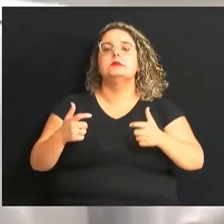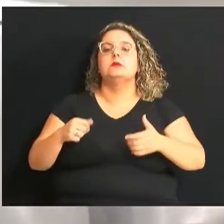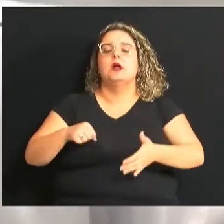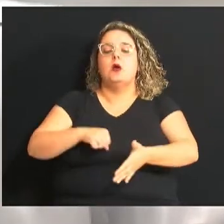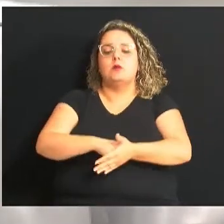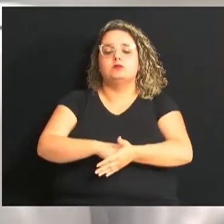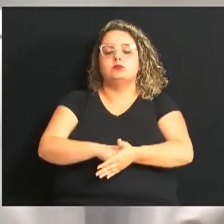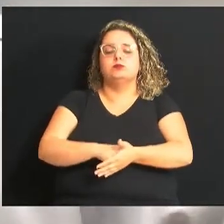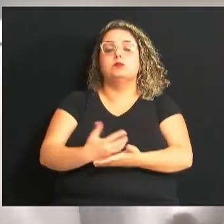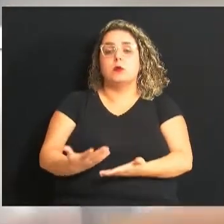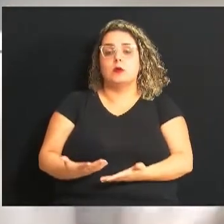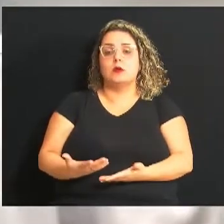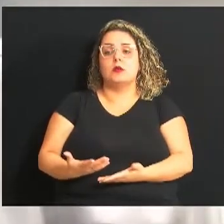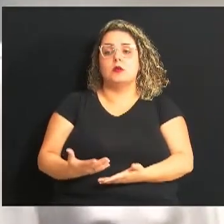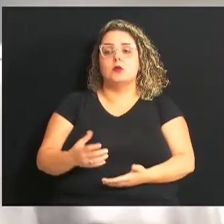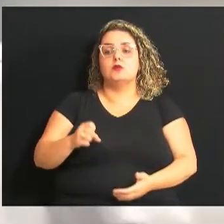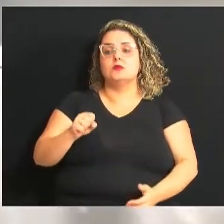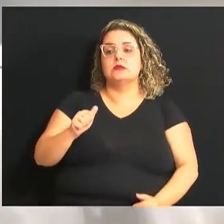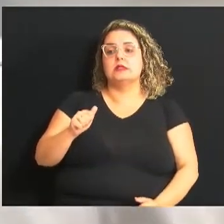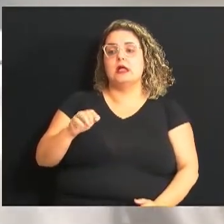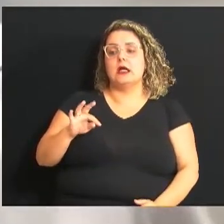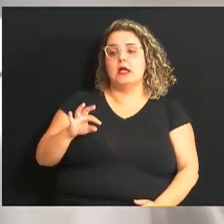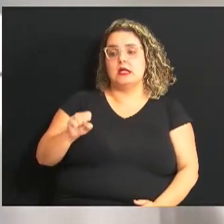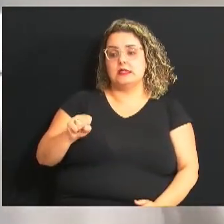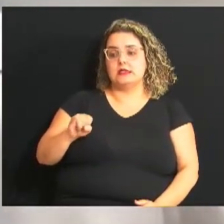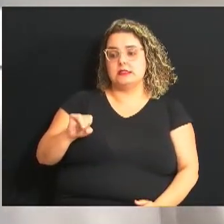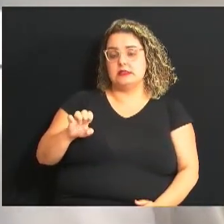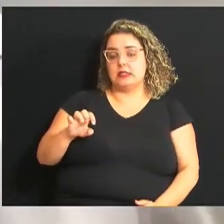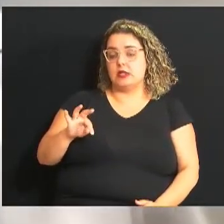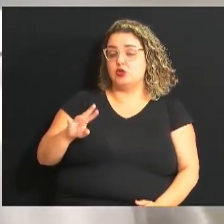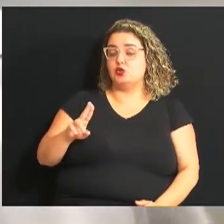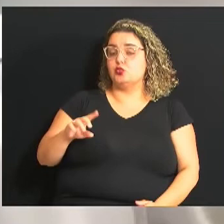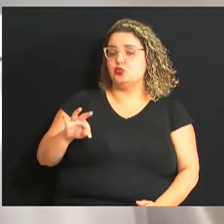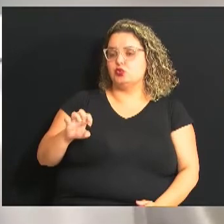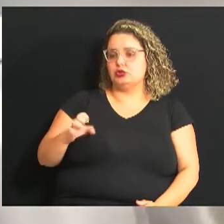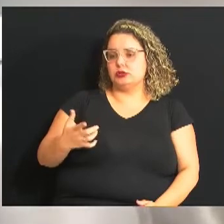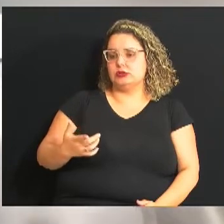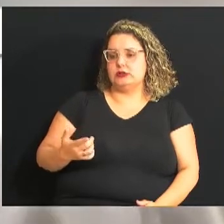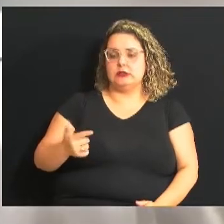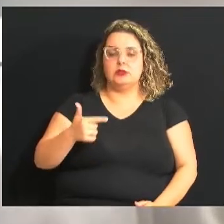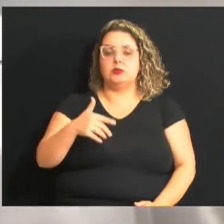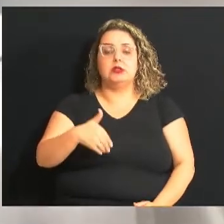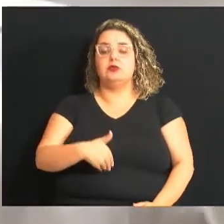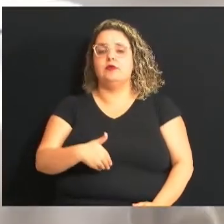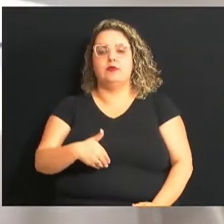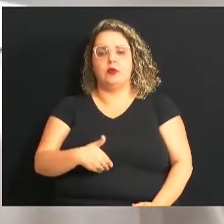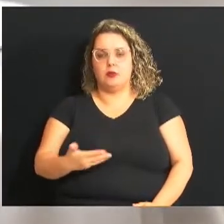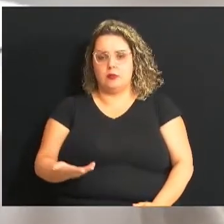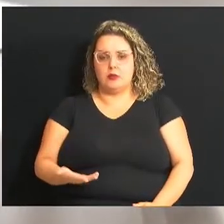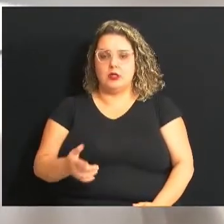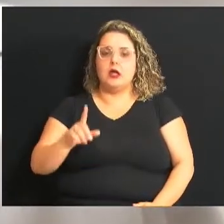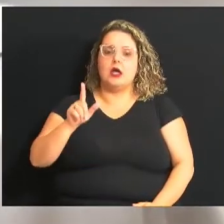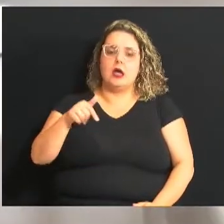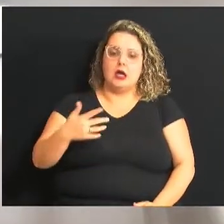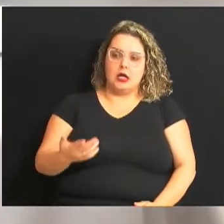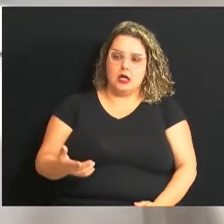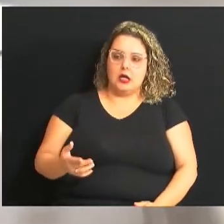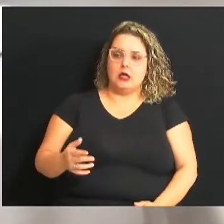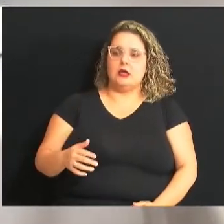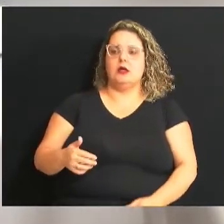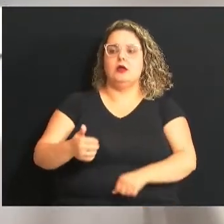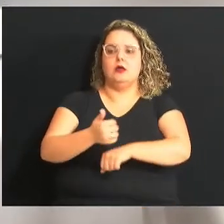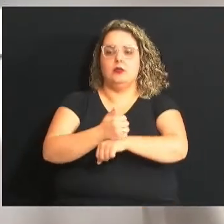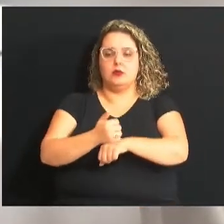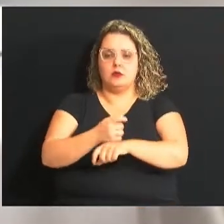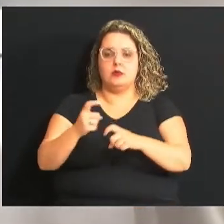ou sacietude, que é quando você fica mais tempo sem sentir fome. Então, aí entra o endocrinologista